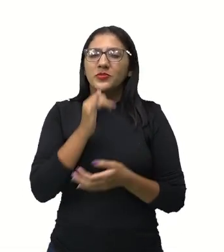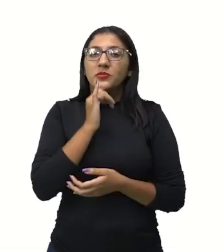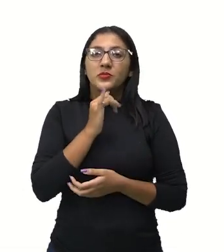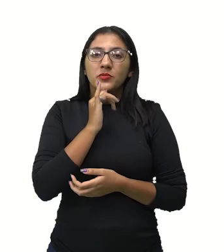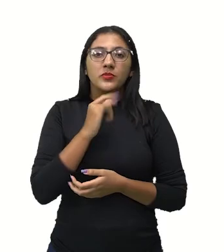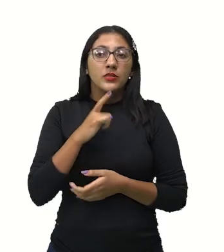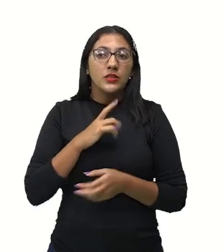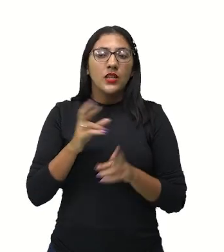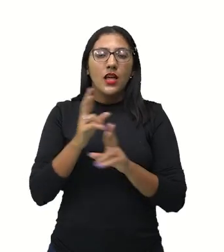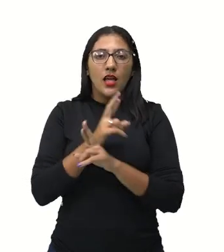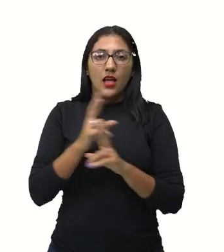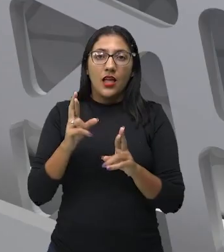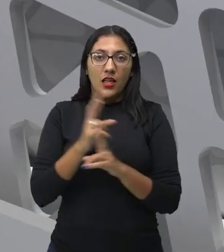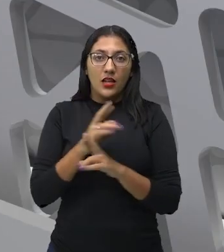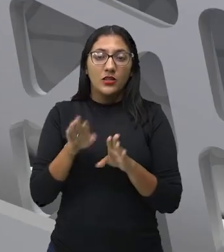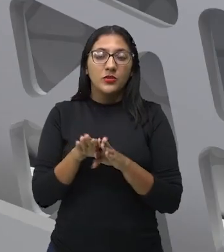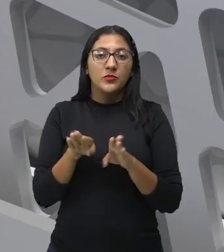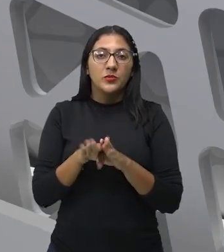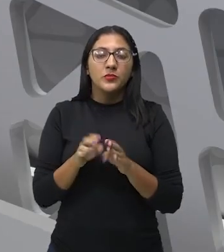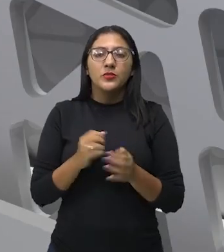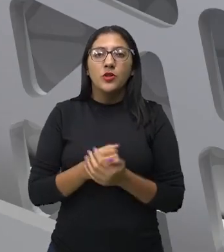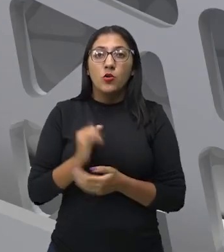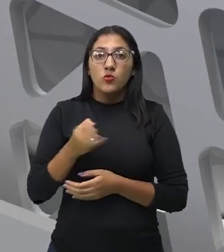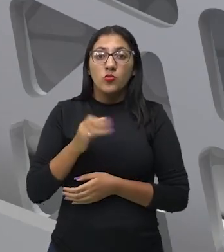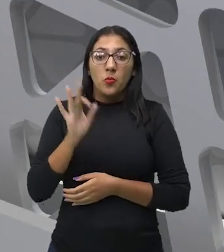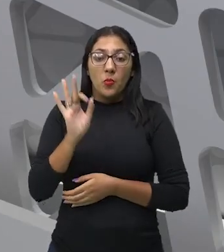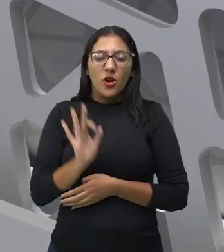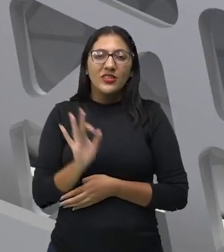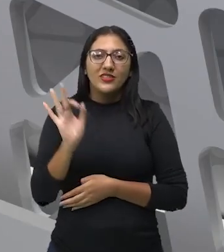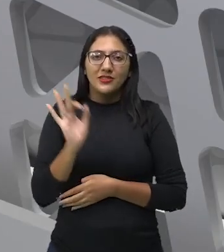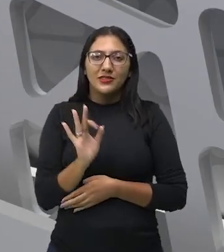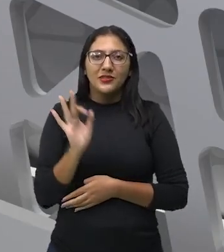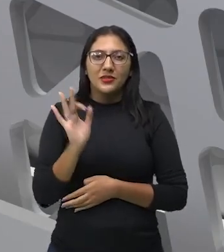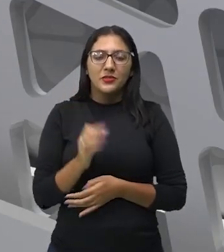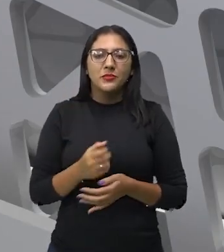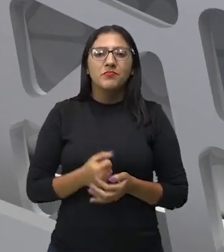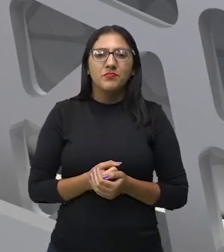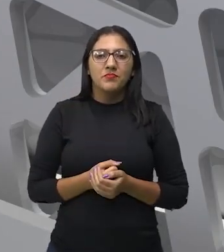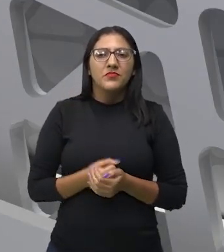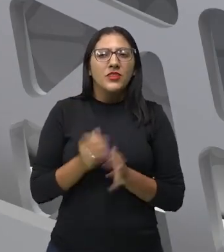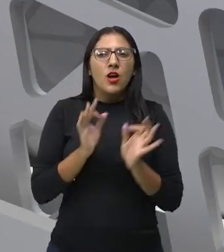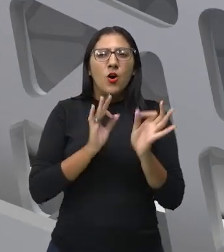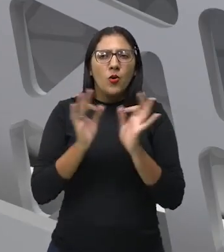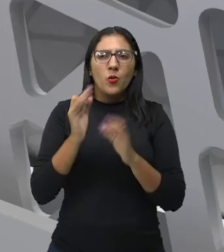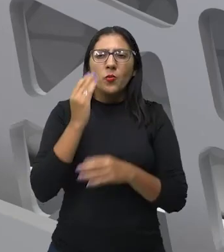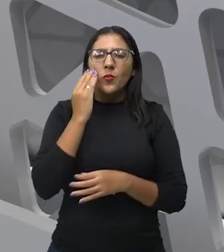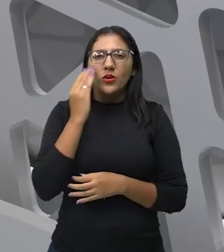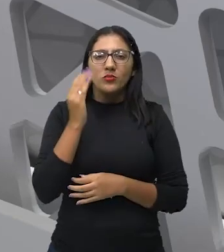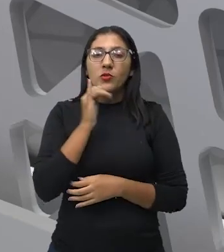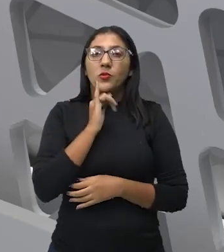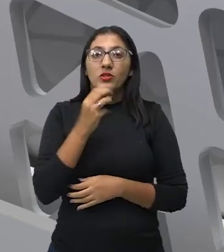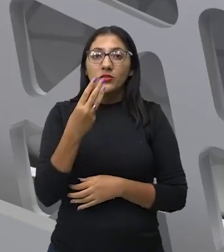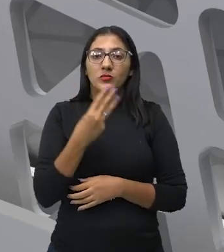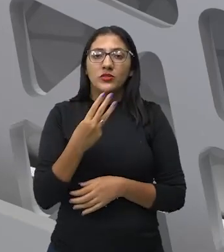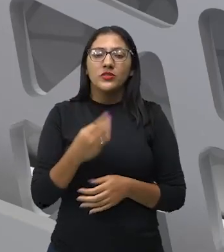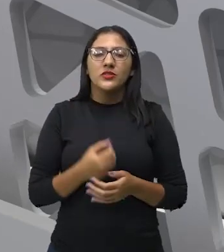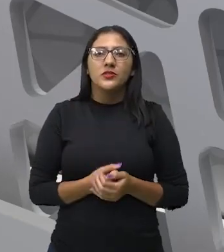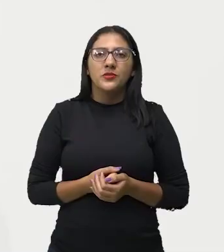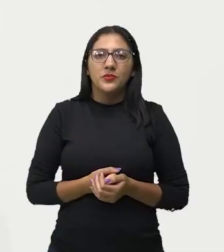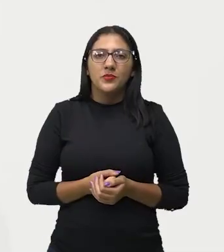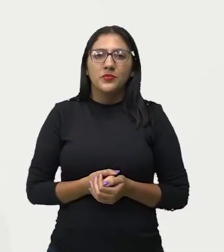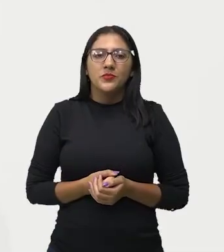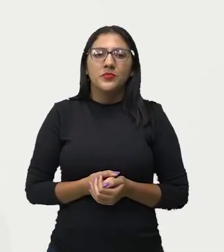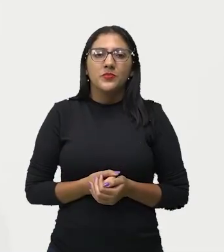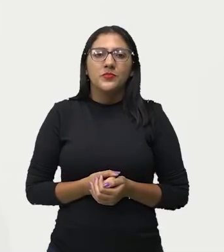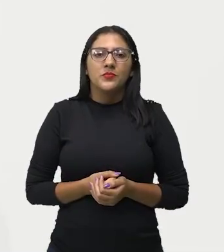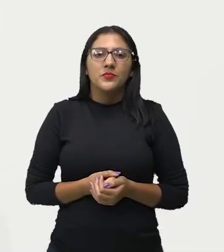que vai envolver, então, aí, o cálculo dos juros. Beleza? E aí, acompanha só comigo aí, então, a nossa próxima questão. Vejam só.